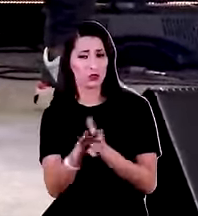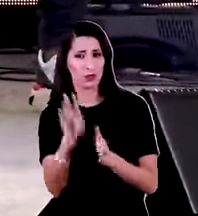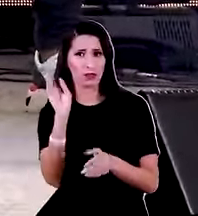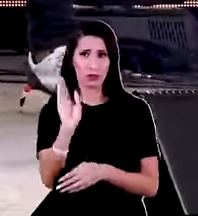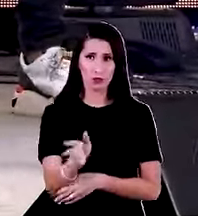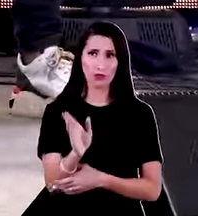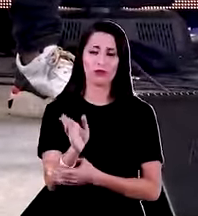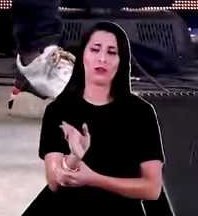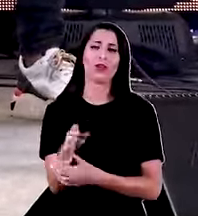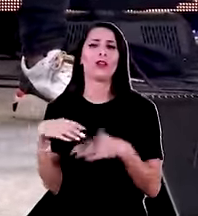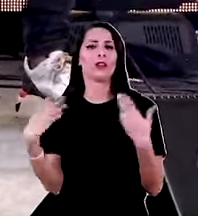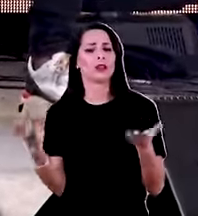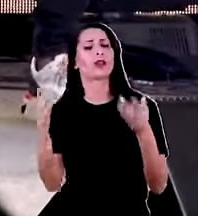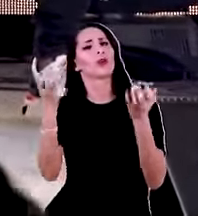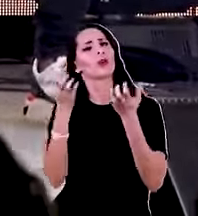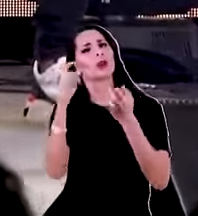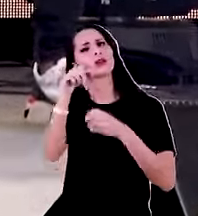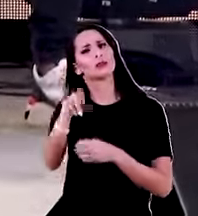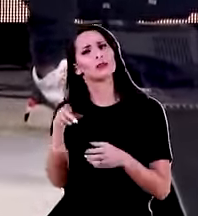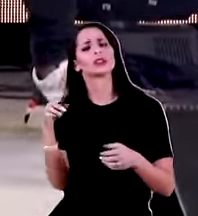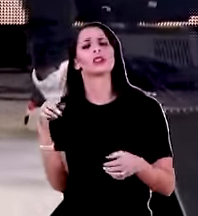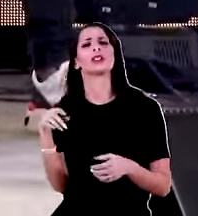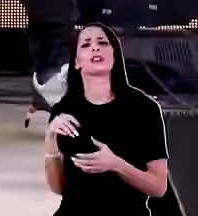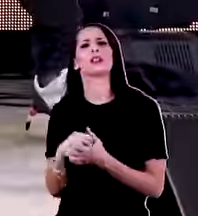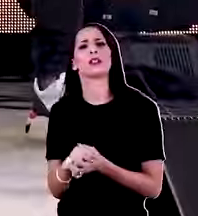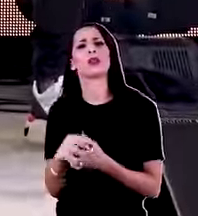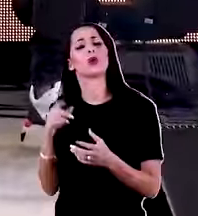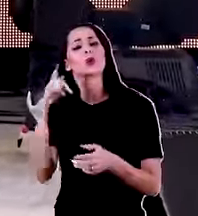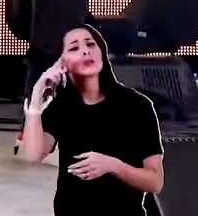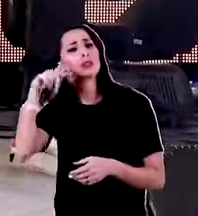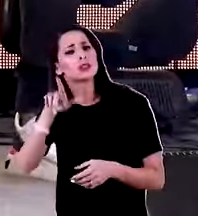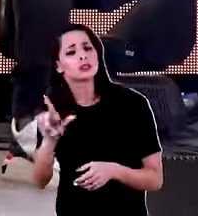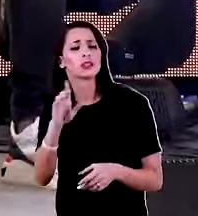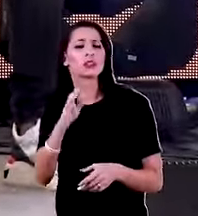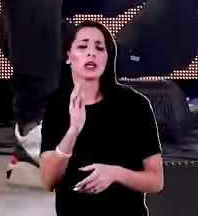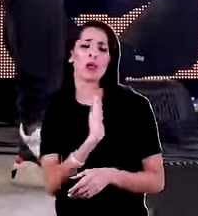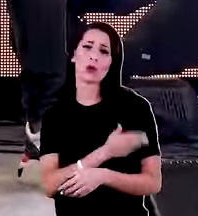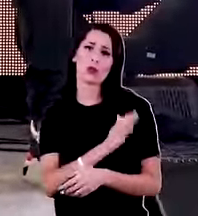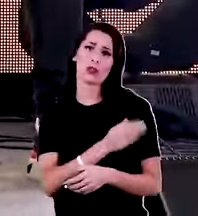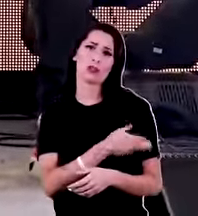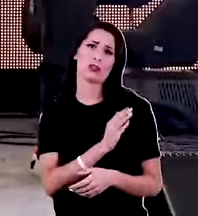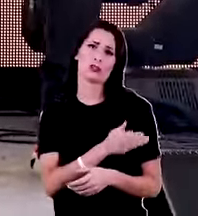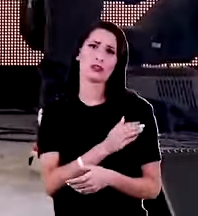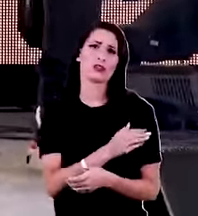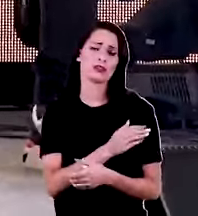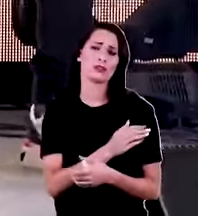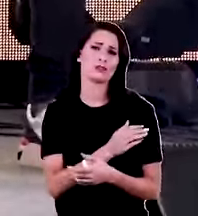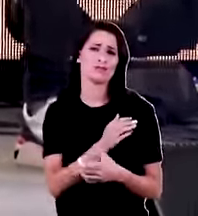seja capaz de colocar a compaixão no seu coração.